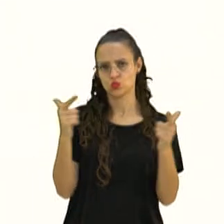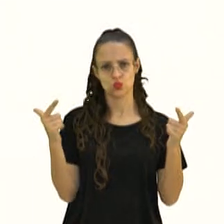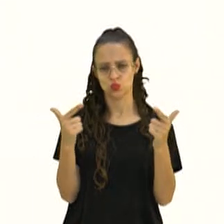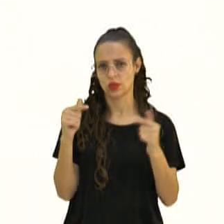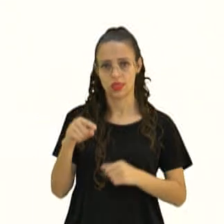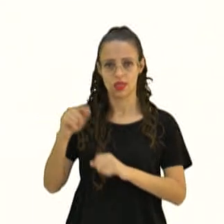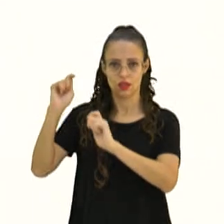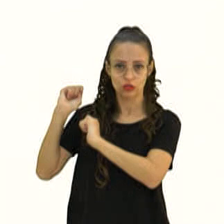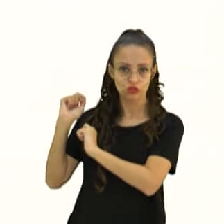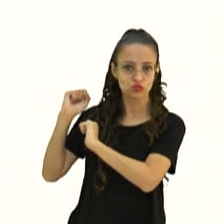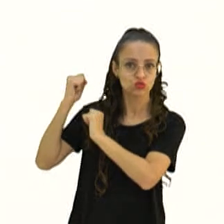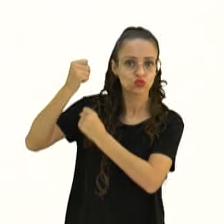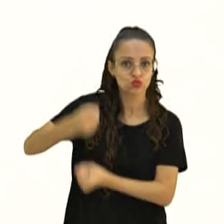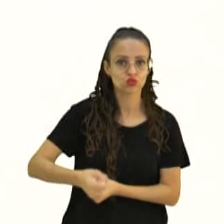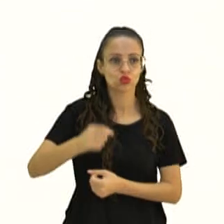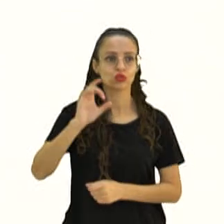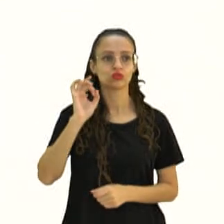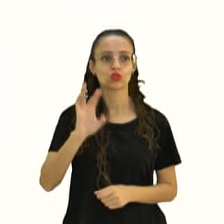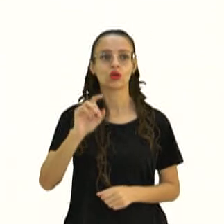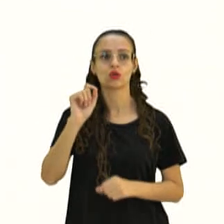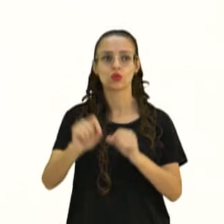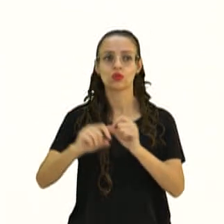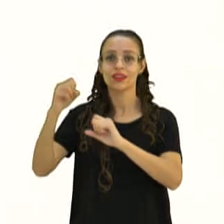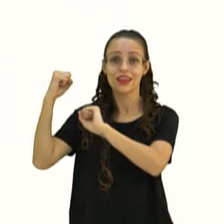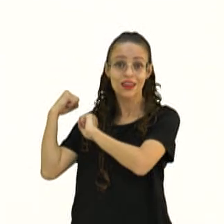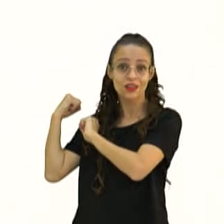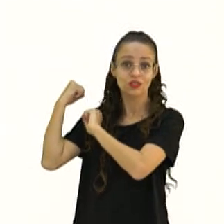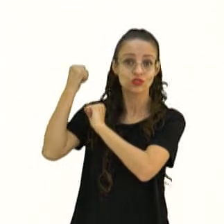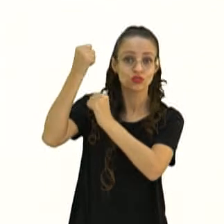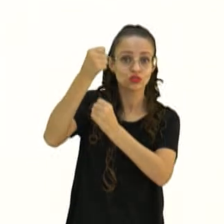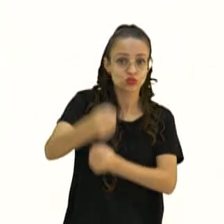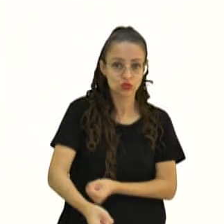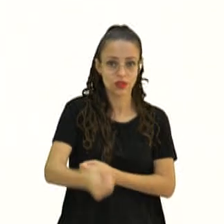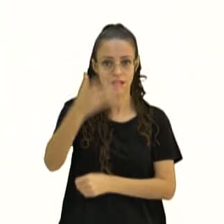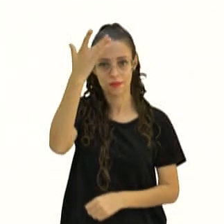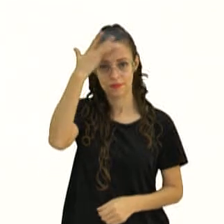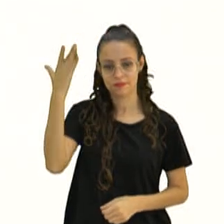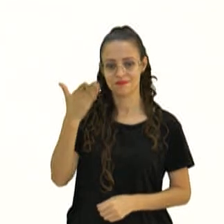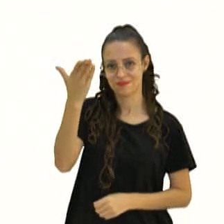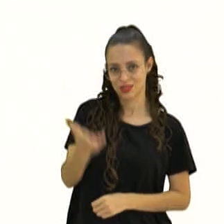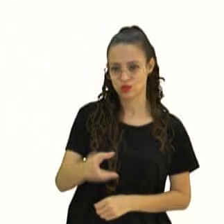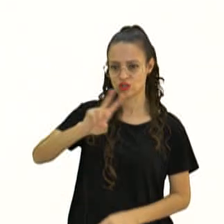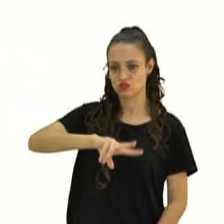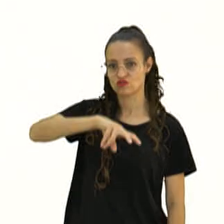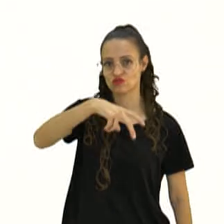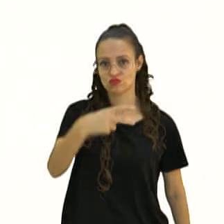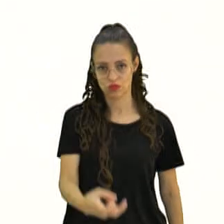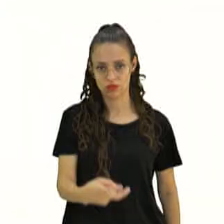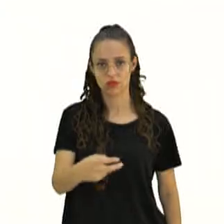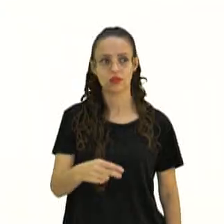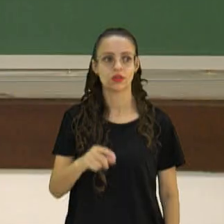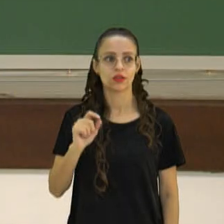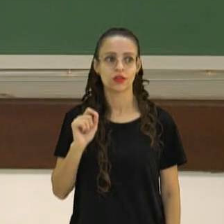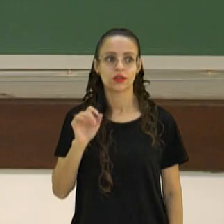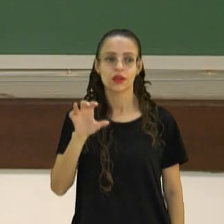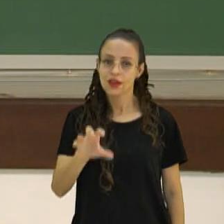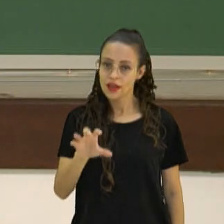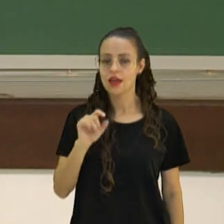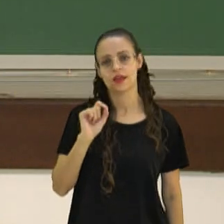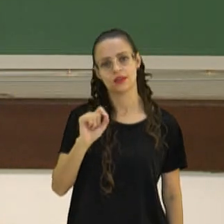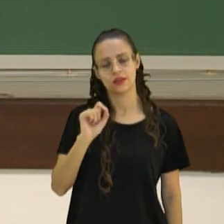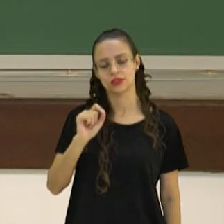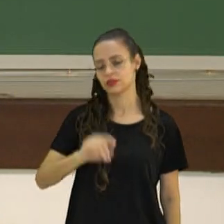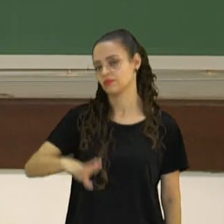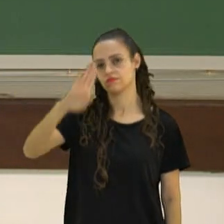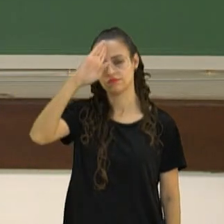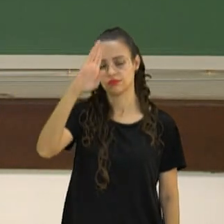no judô, né. Então, a ideia é apenas arremessar, jogar o adversário no chão, né? A ideia dentro do judô essa